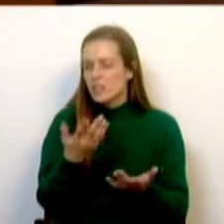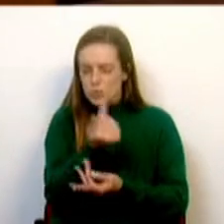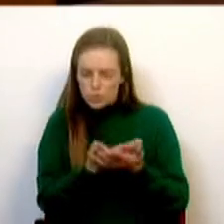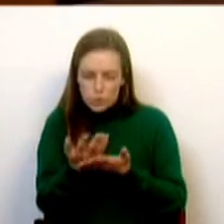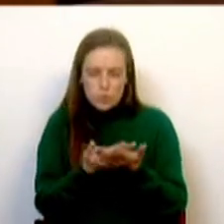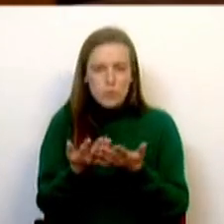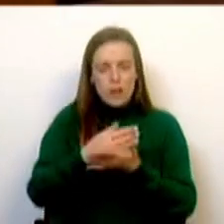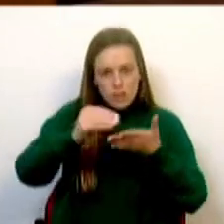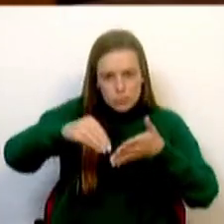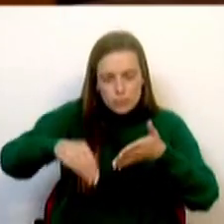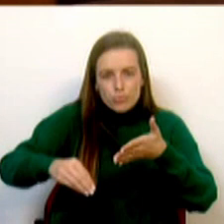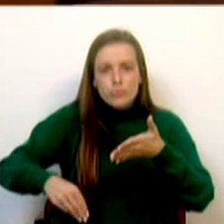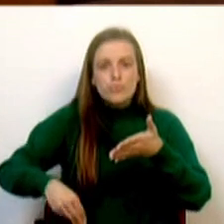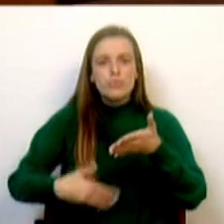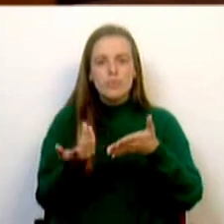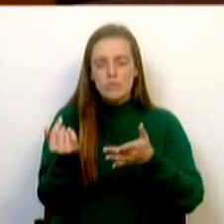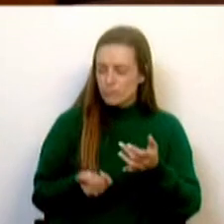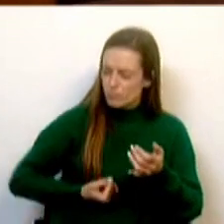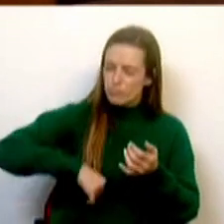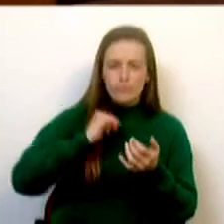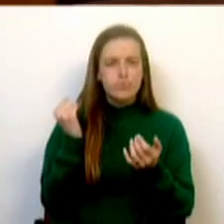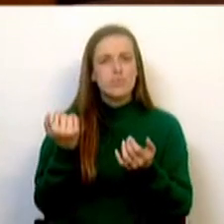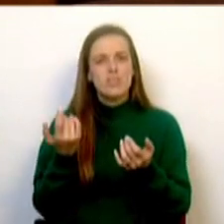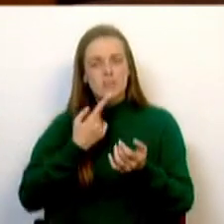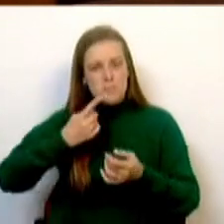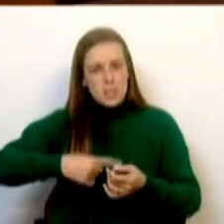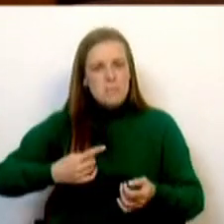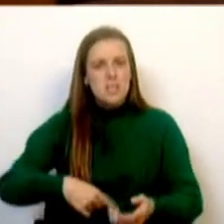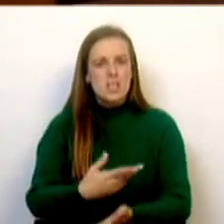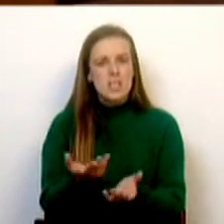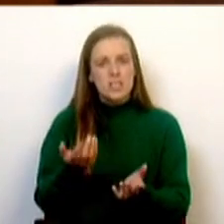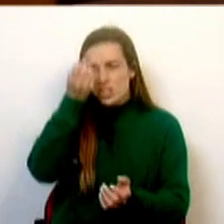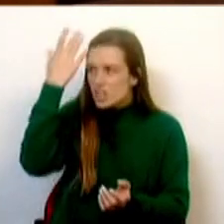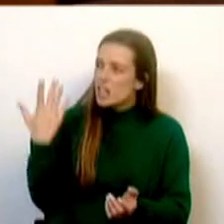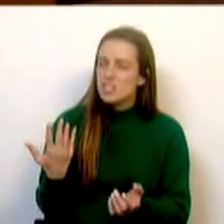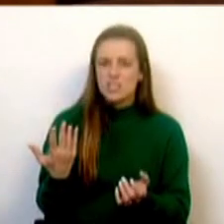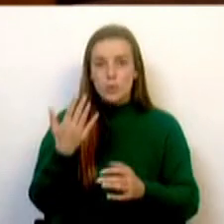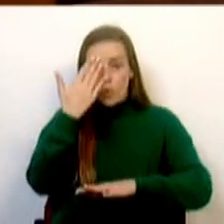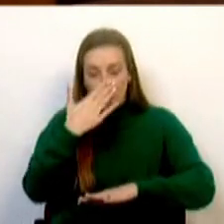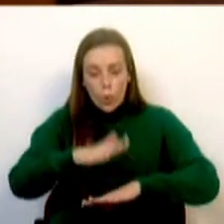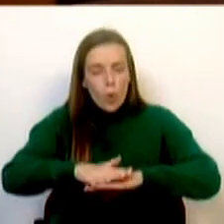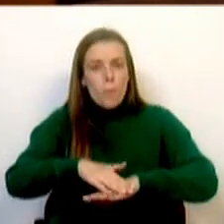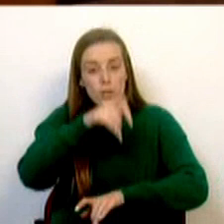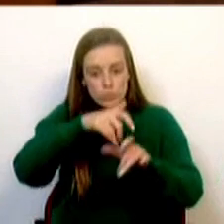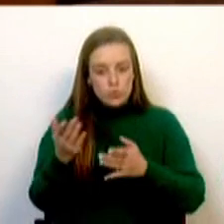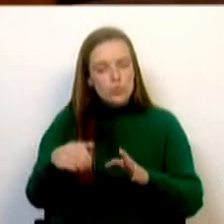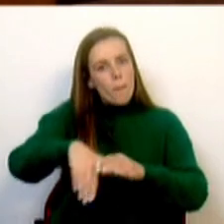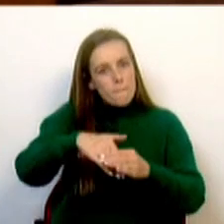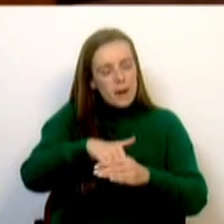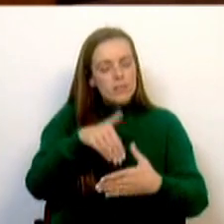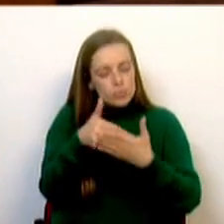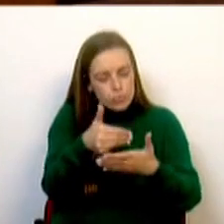assinados foram sistematicamente ignorados e esquecidos pelos intervenientes nos processos e pela